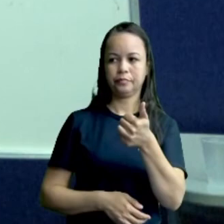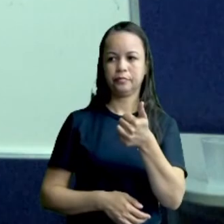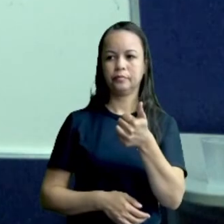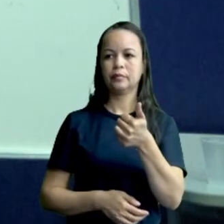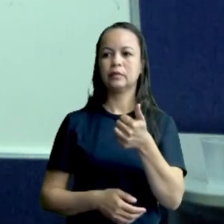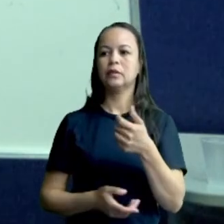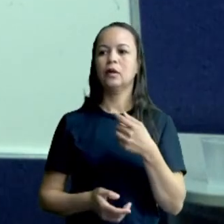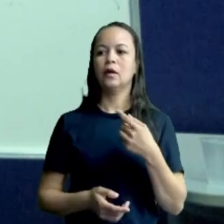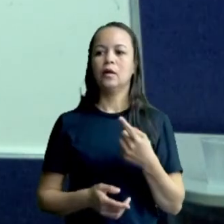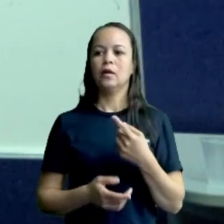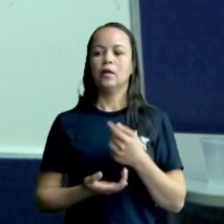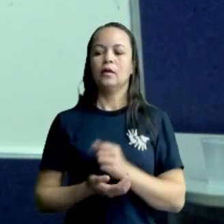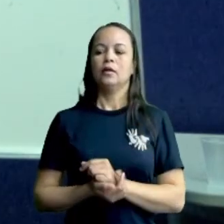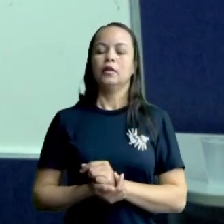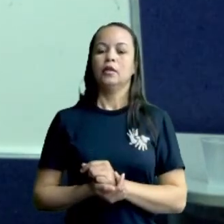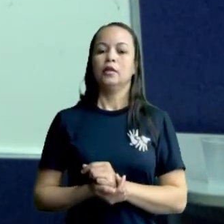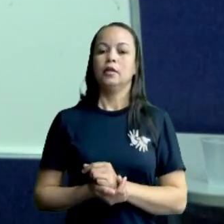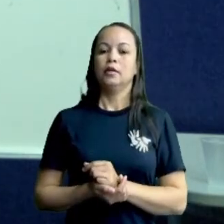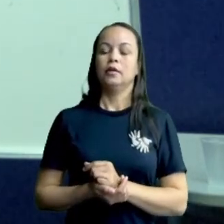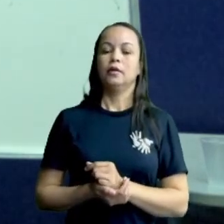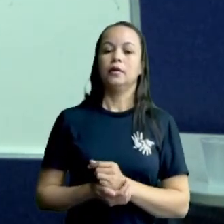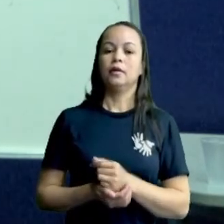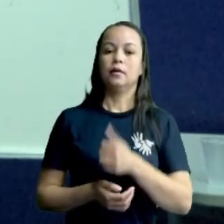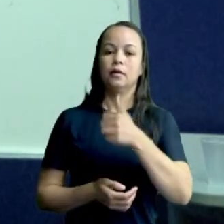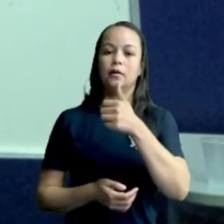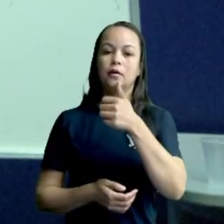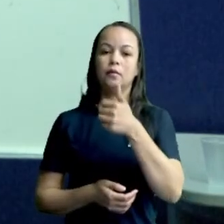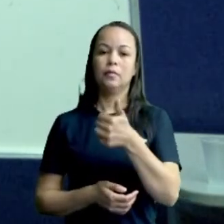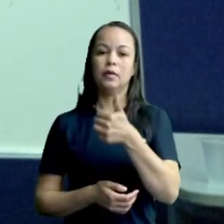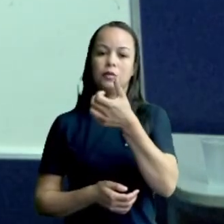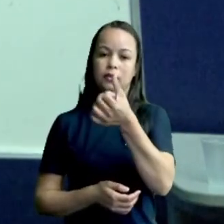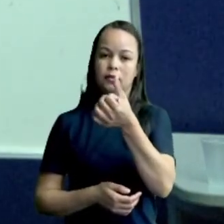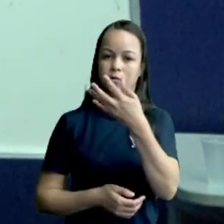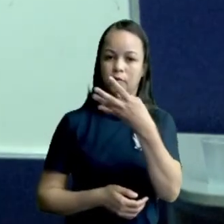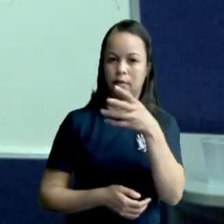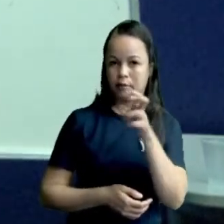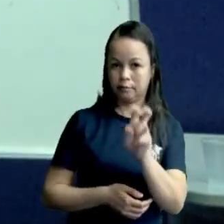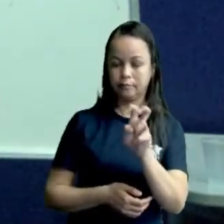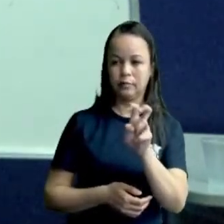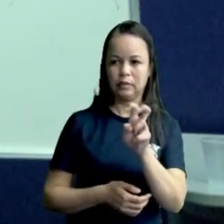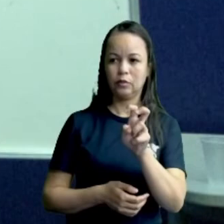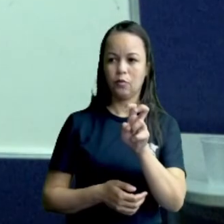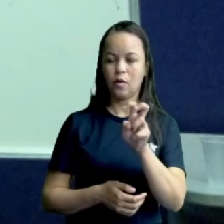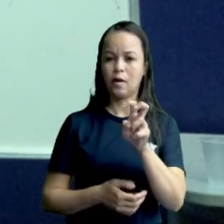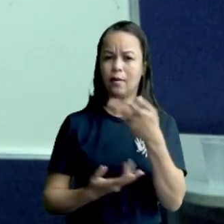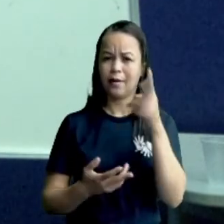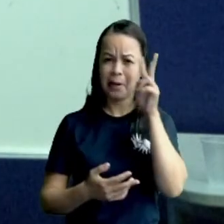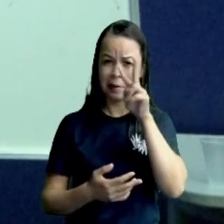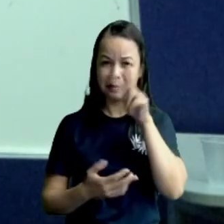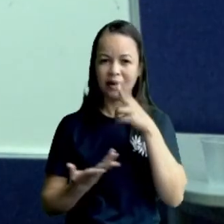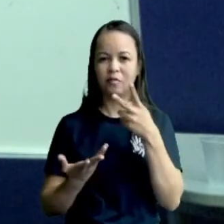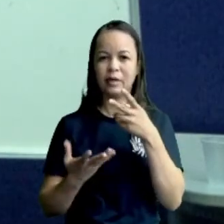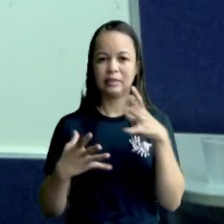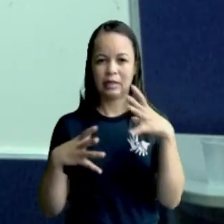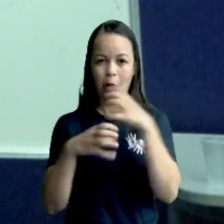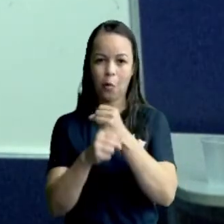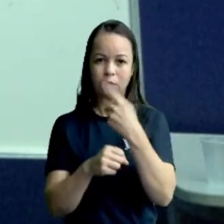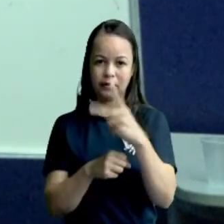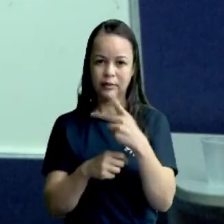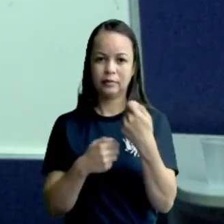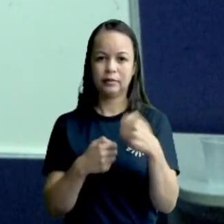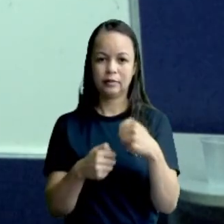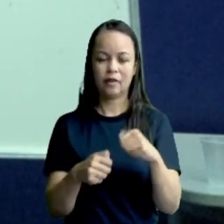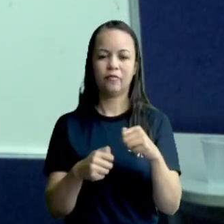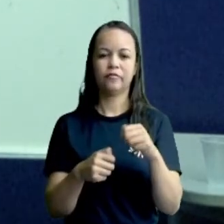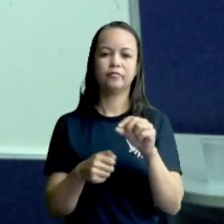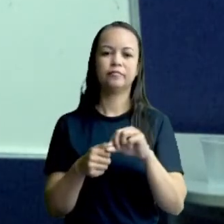e 1645. Lembram disso? Foi essa conta que a gente precisava fazer. Lembra que esse